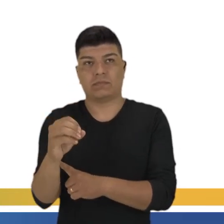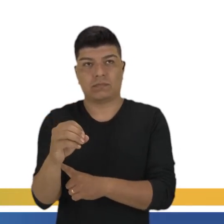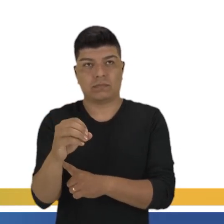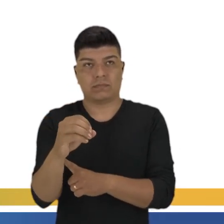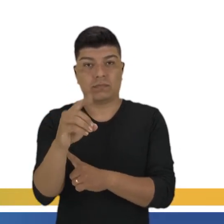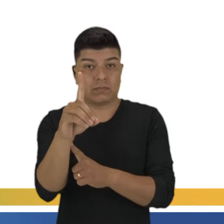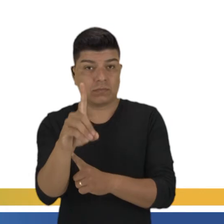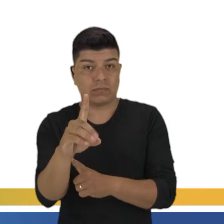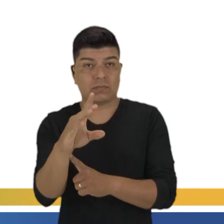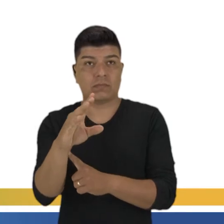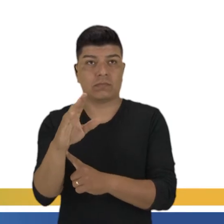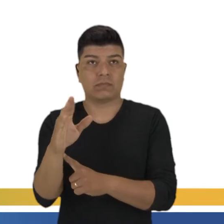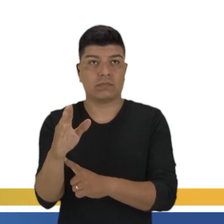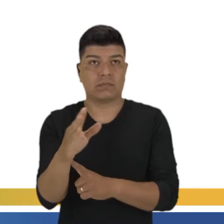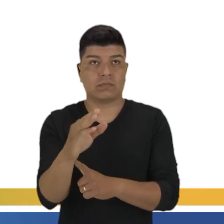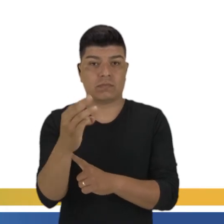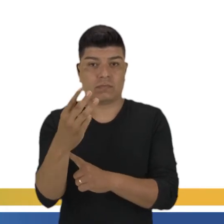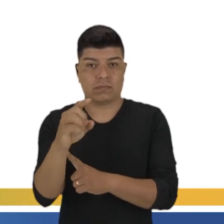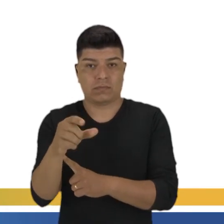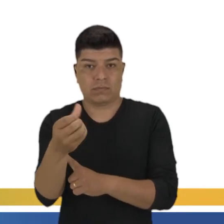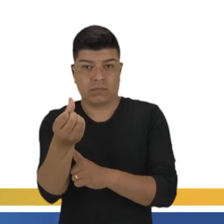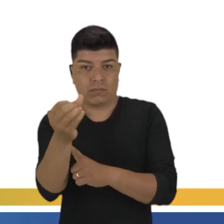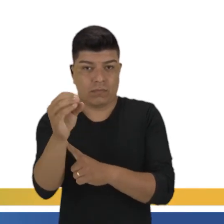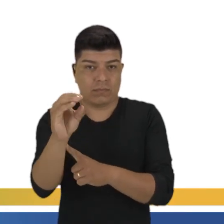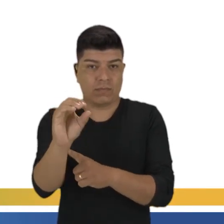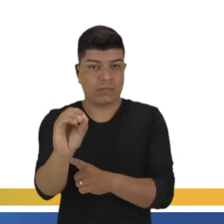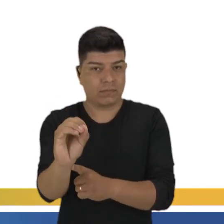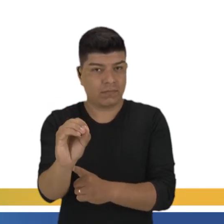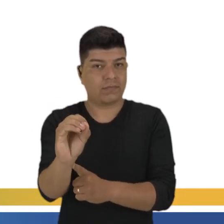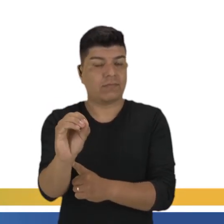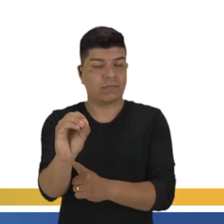R$2,40. Na alternativa D,